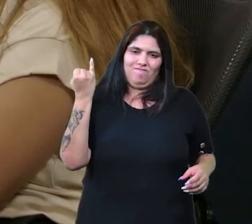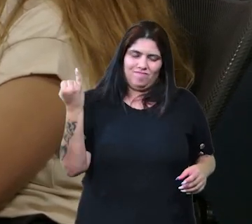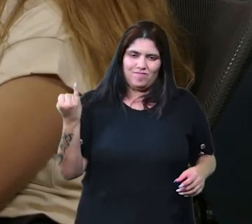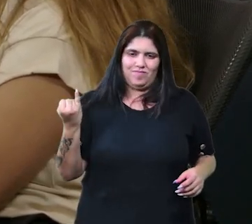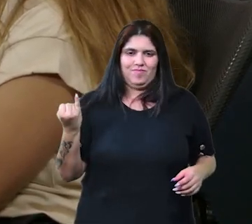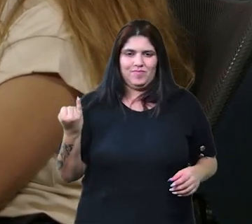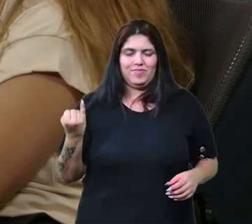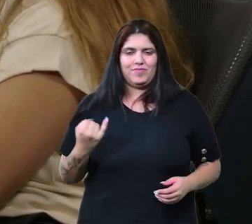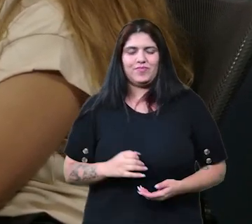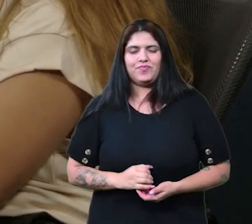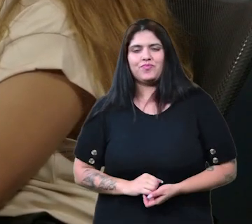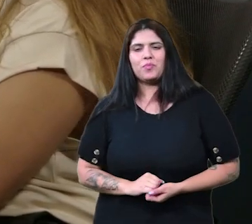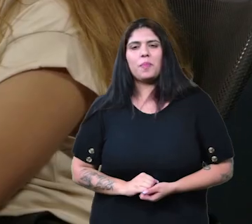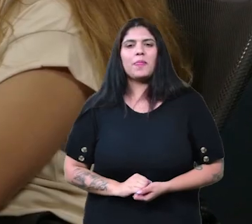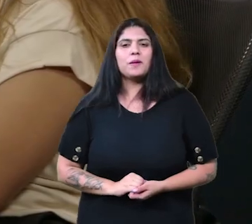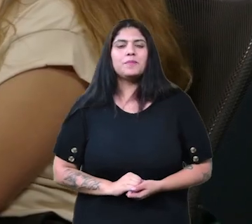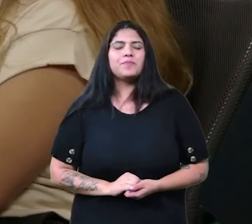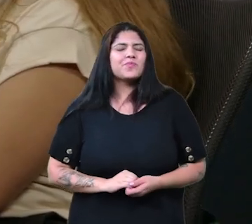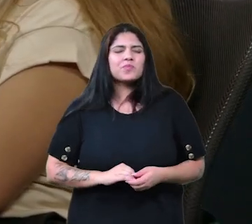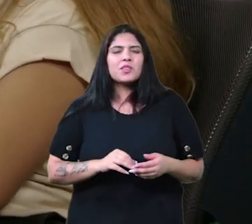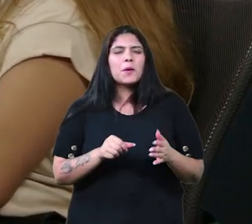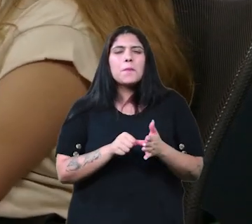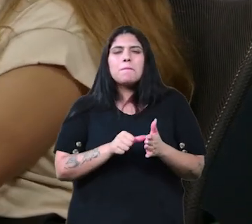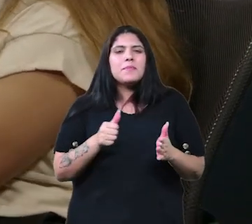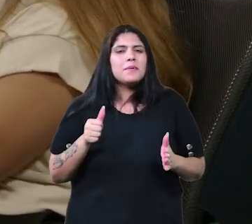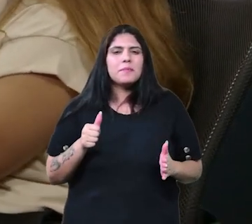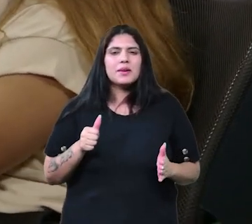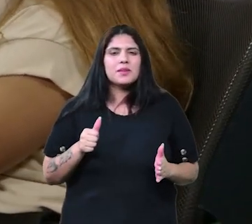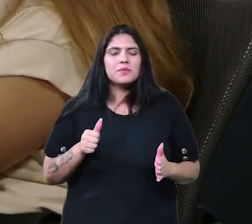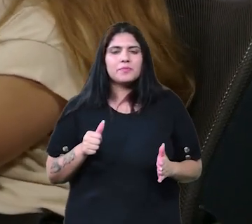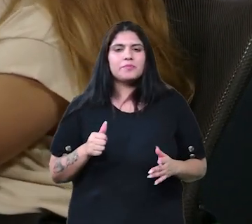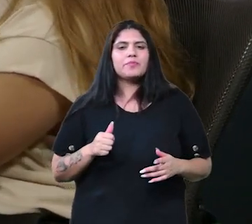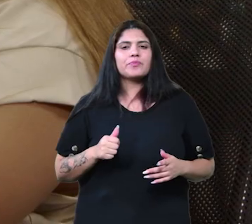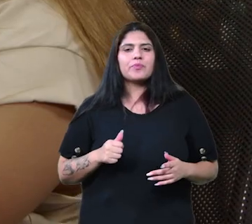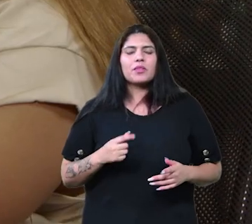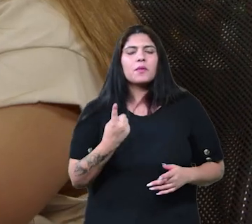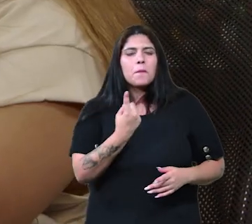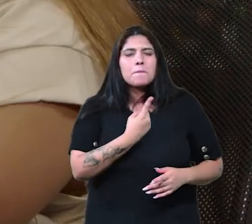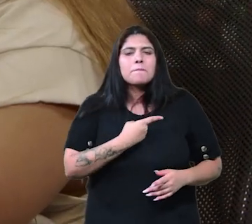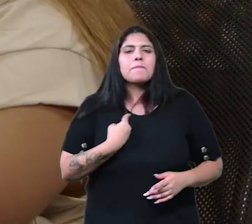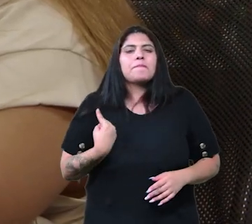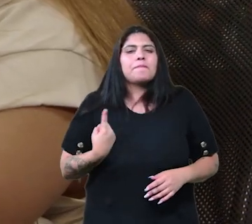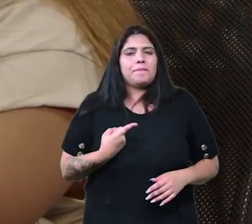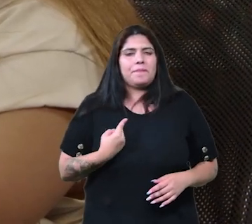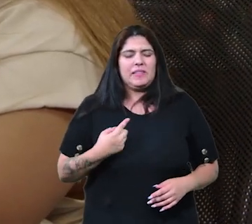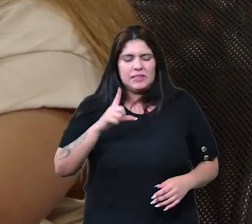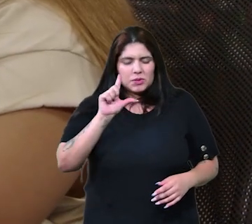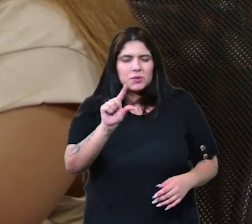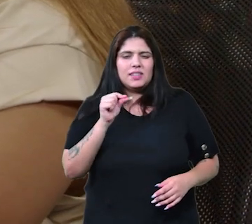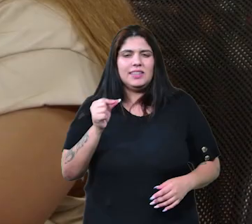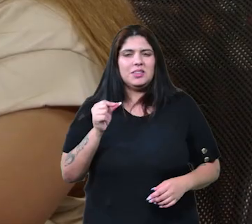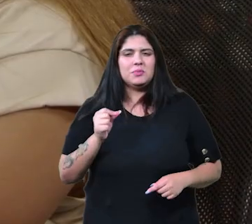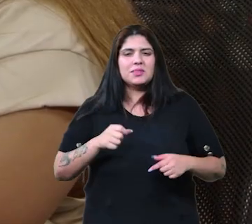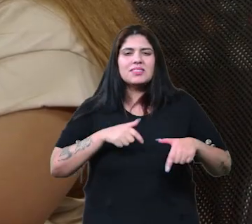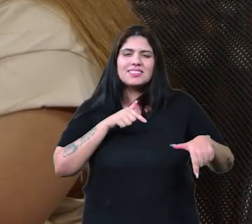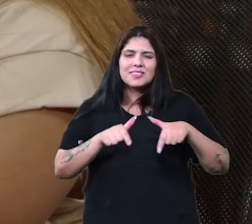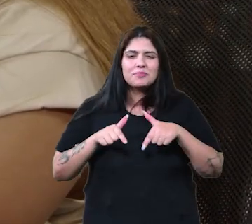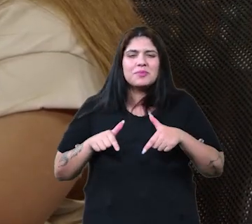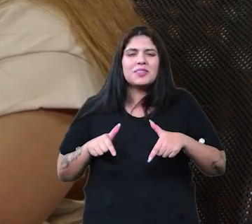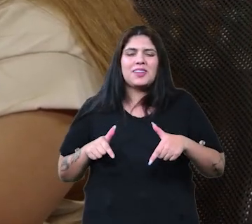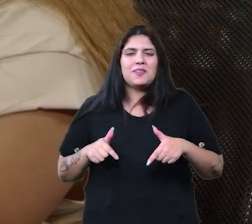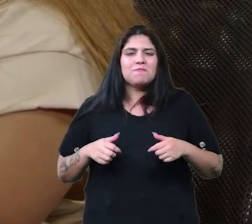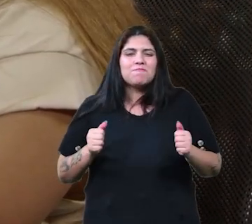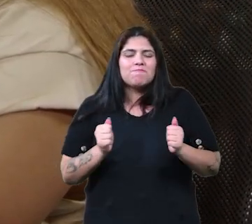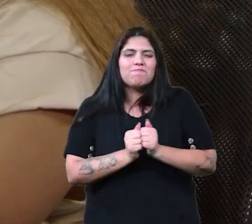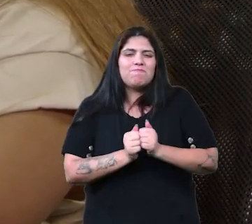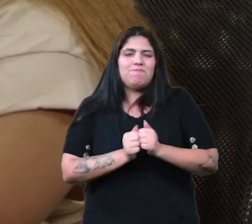se refere? Então, primeira coisa é a gente realmente escolher. Se a gente escolhe trabalhar com pessoas, a gente